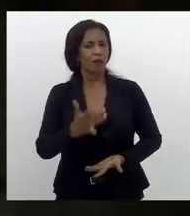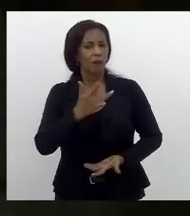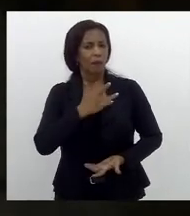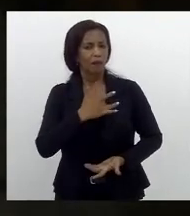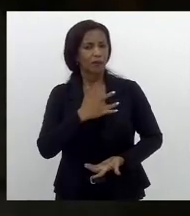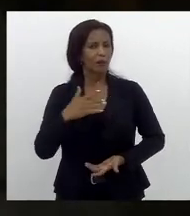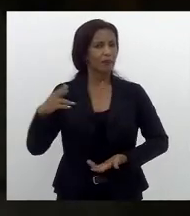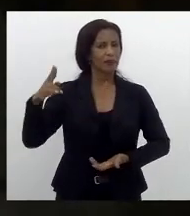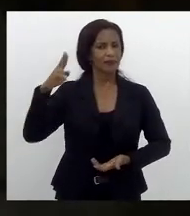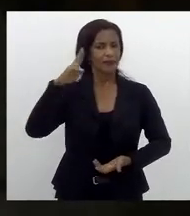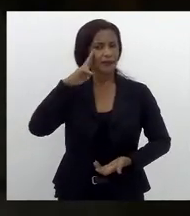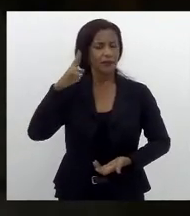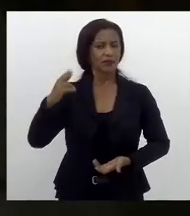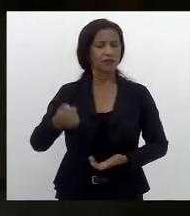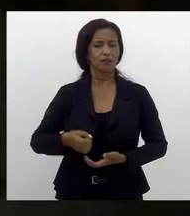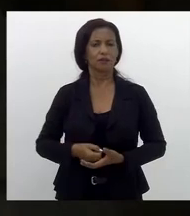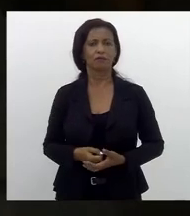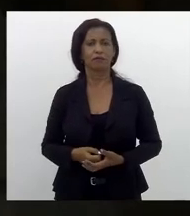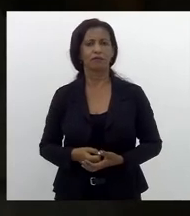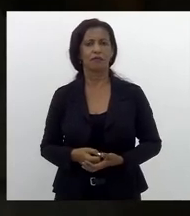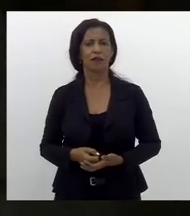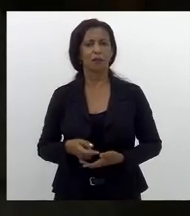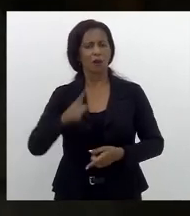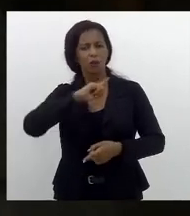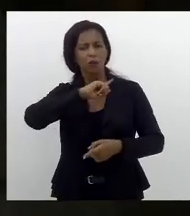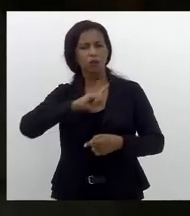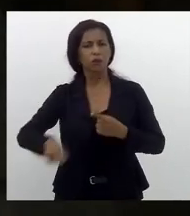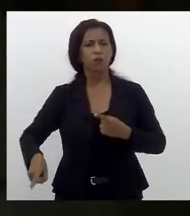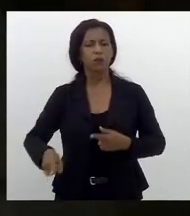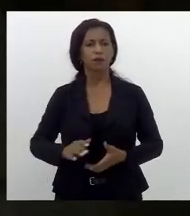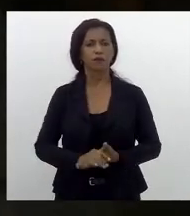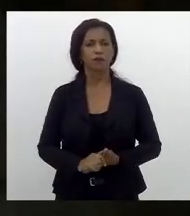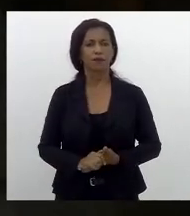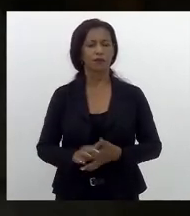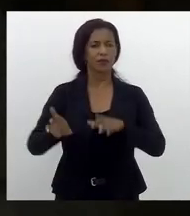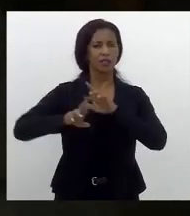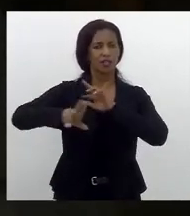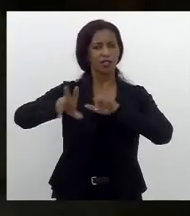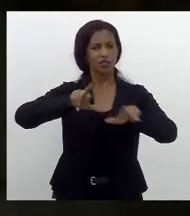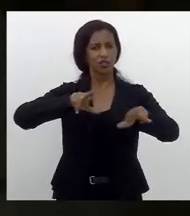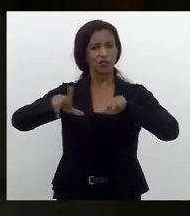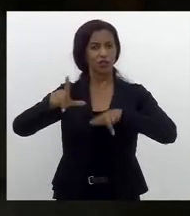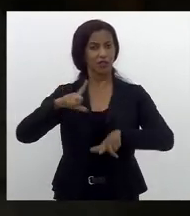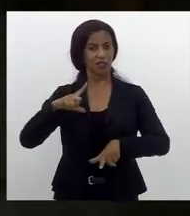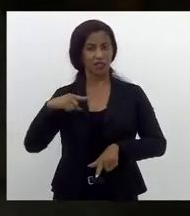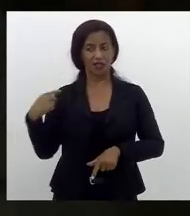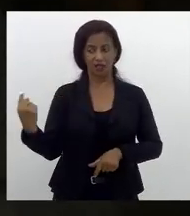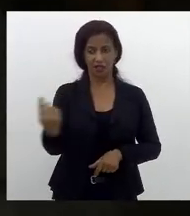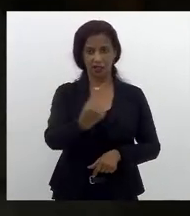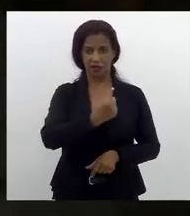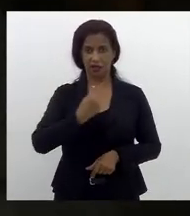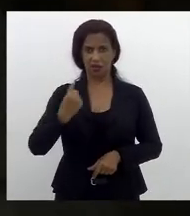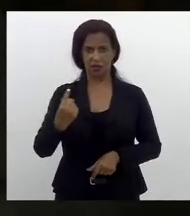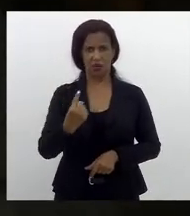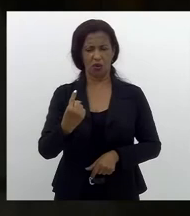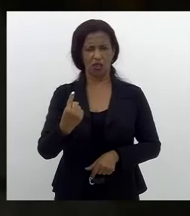militantes para impedir que as diferenças que existem entre nós